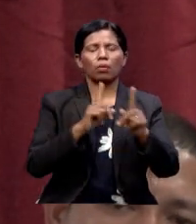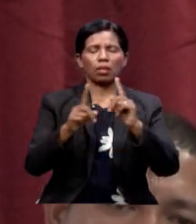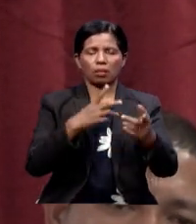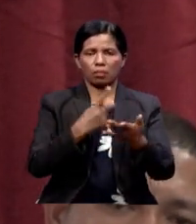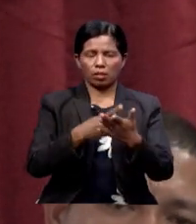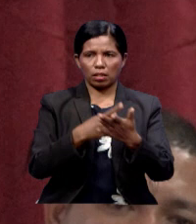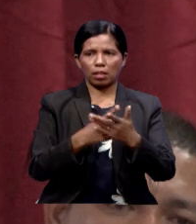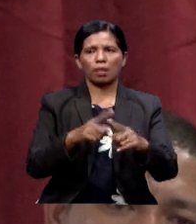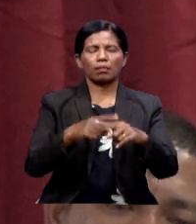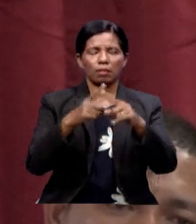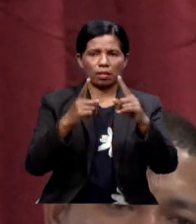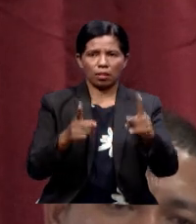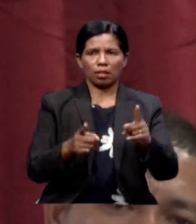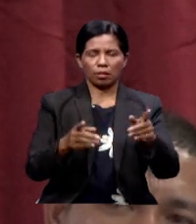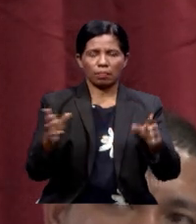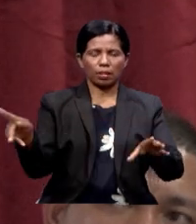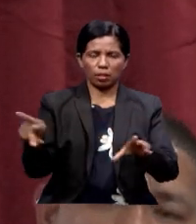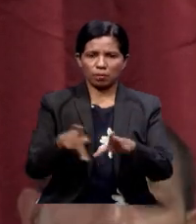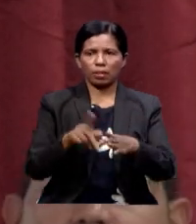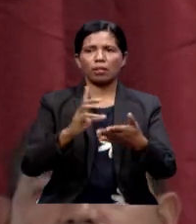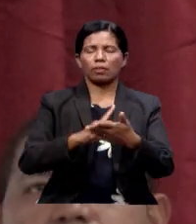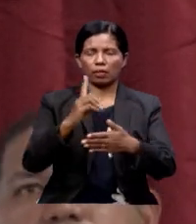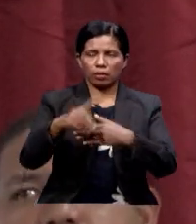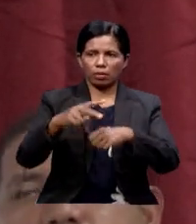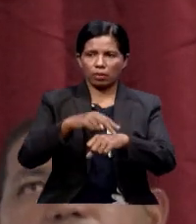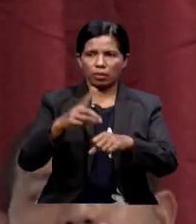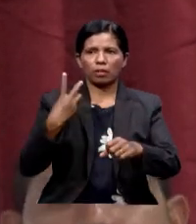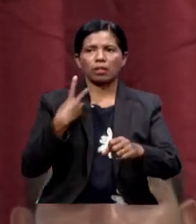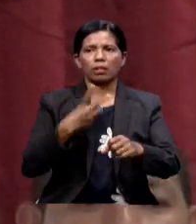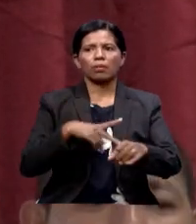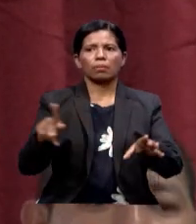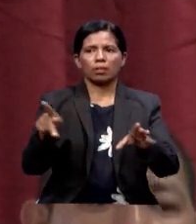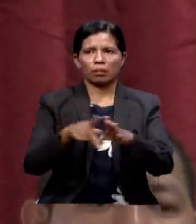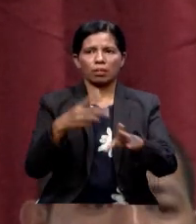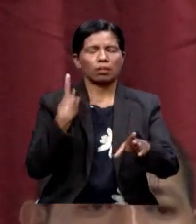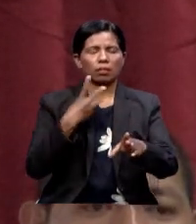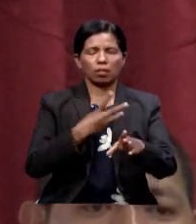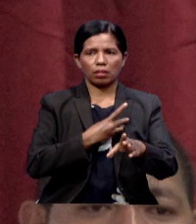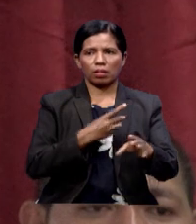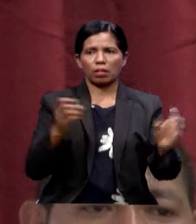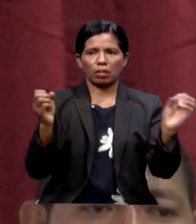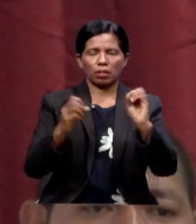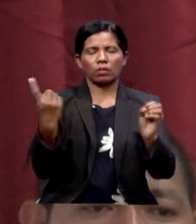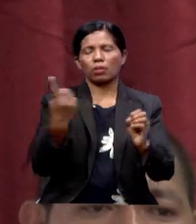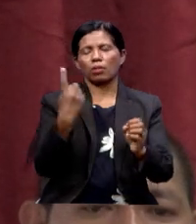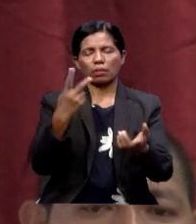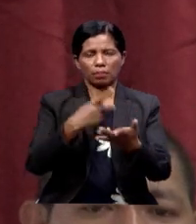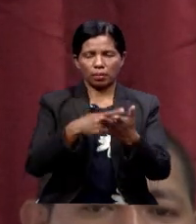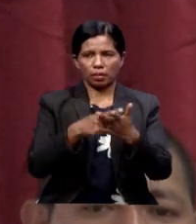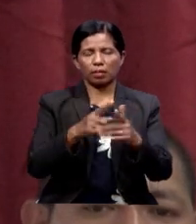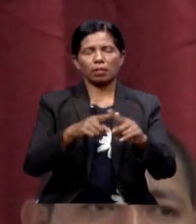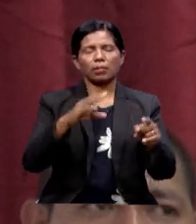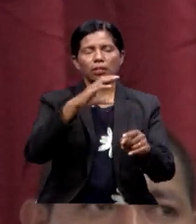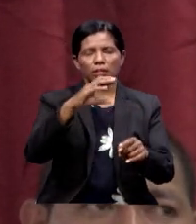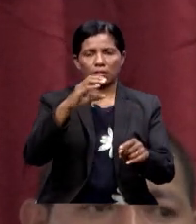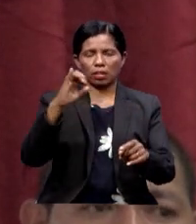a nessa empresário, com a parte do desenvolvimento nacional e estamos só a parte. Mas a Câmara Comércio de papel, los também. Câmara Comércio, a